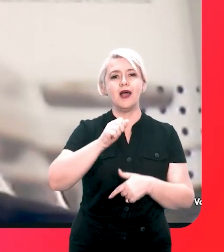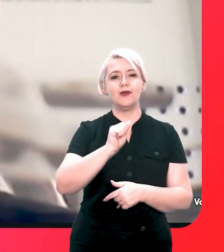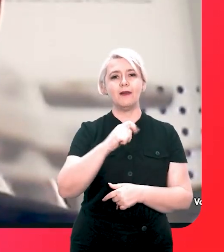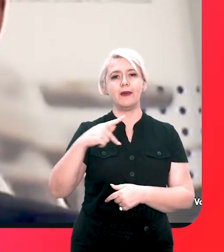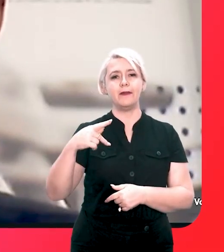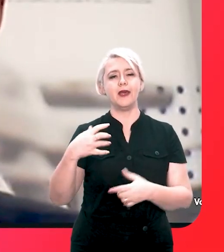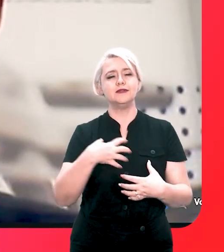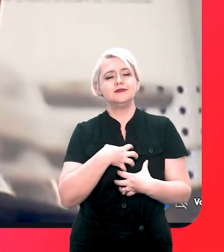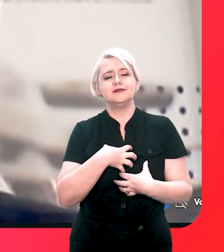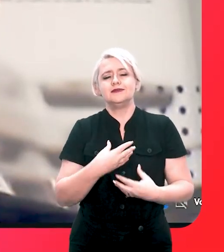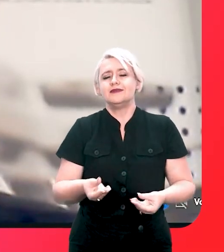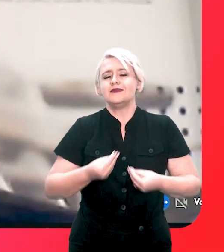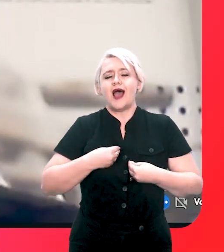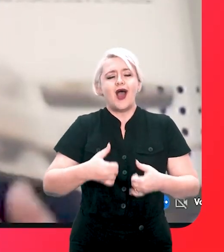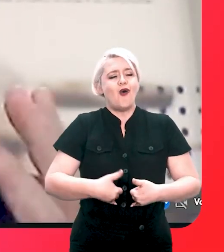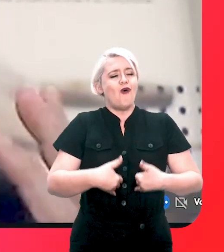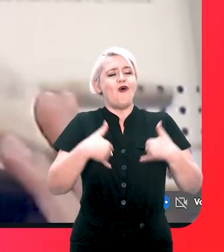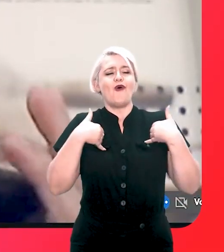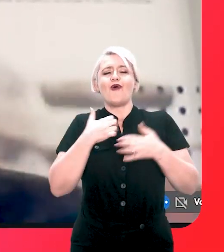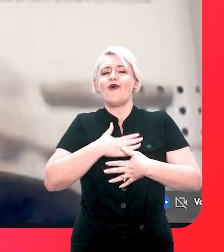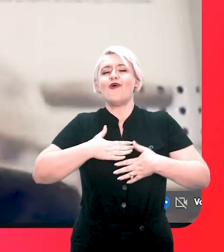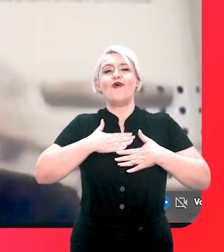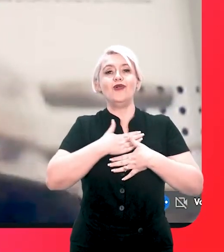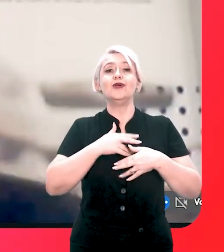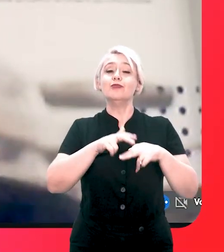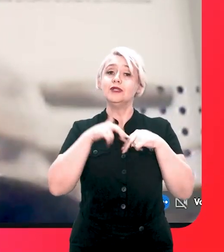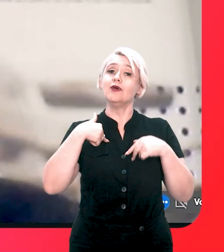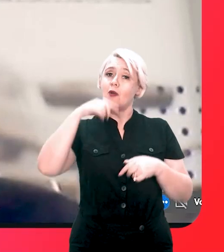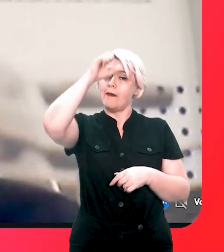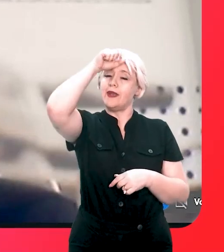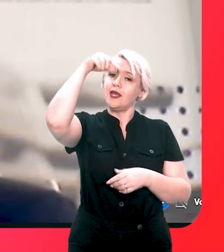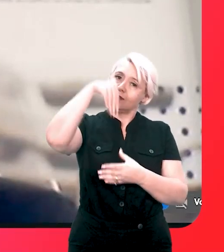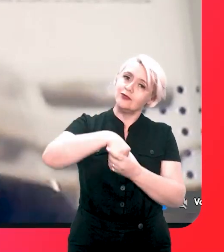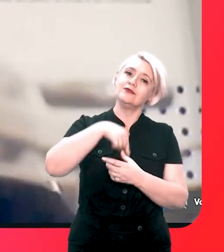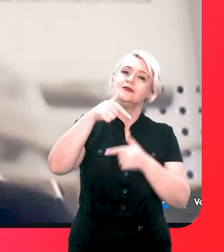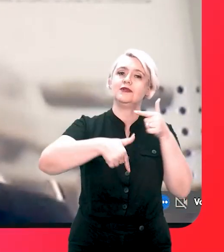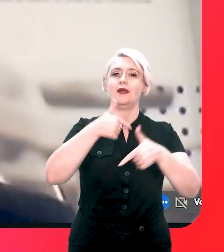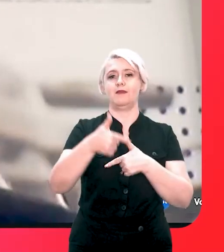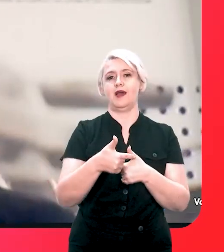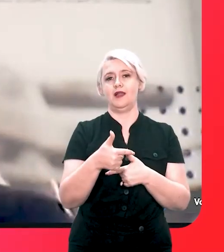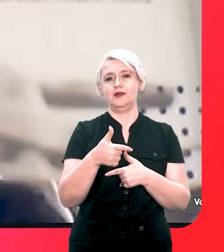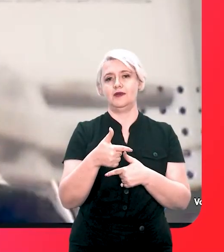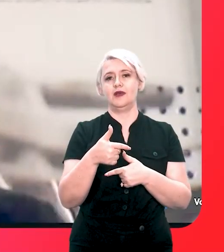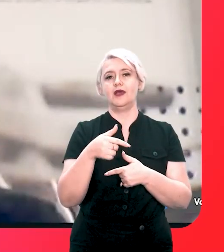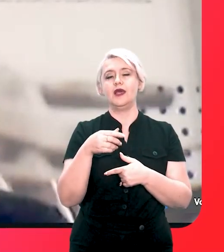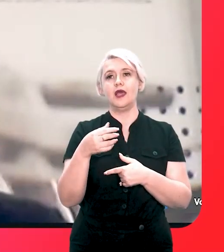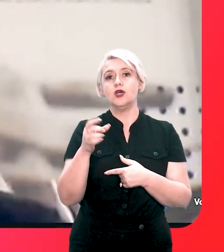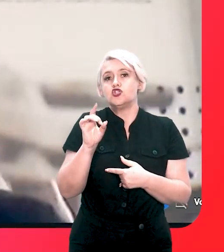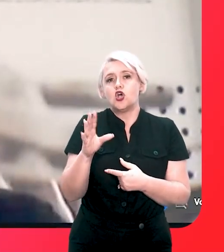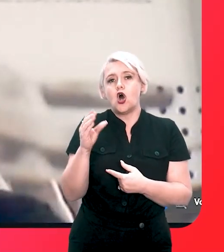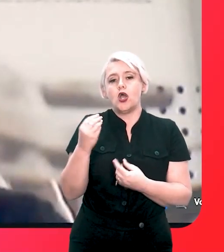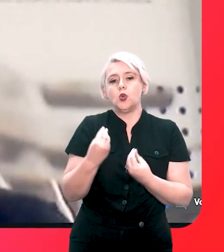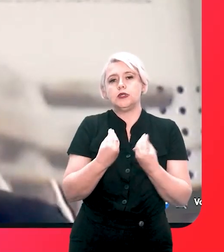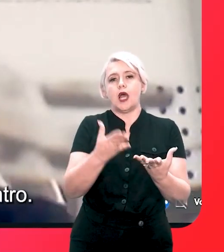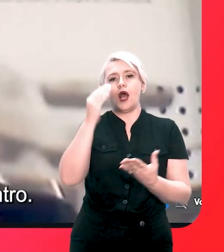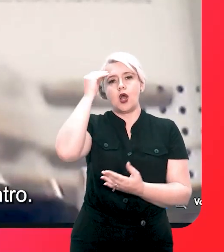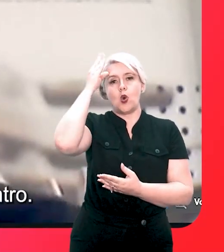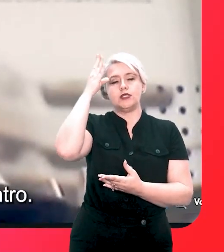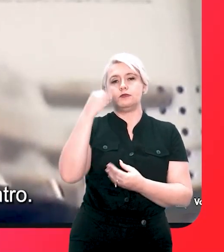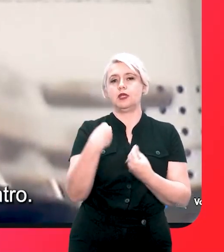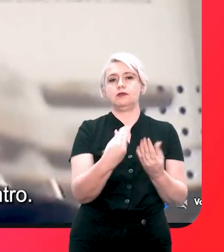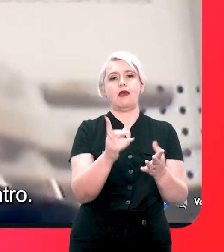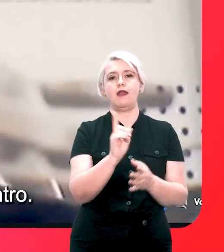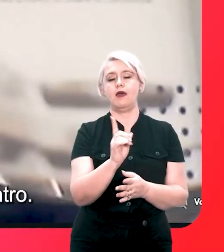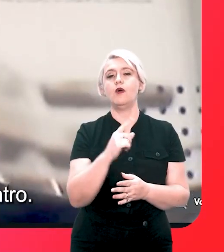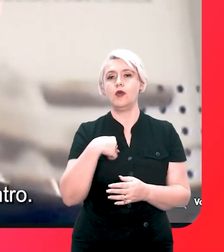de orgulho, cara, isso nos dá uma... Por isso que eu aprendo aqui dentro, eu não trouxe meu conhecimento, Petri,